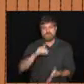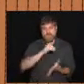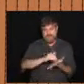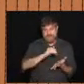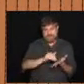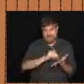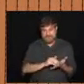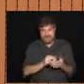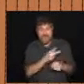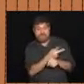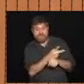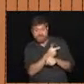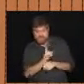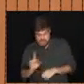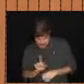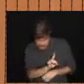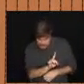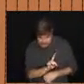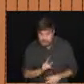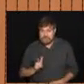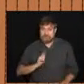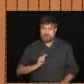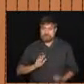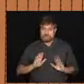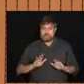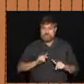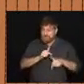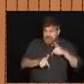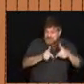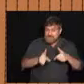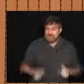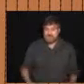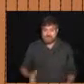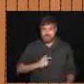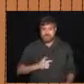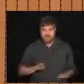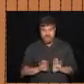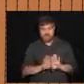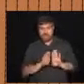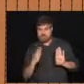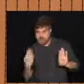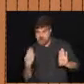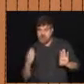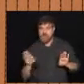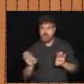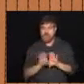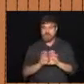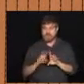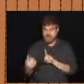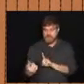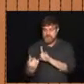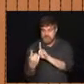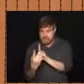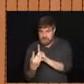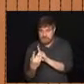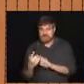secretaria procurada. Vamos realizar o trabalho de porta aberta e o atendimento ao cidadão de maneira